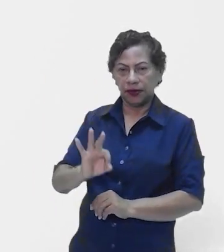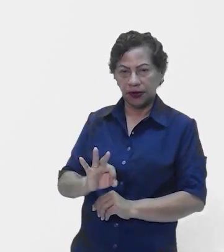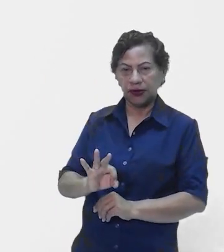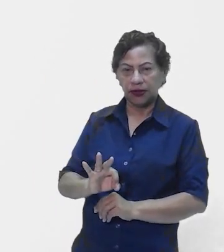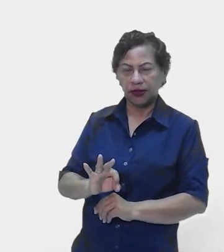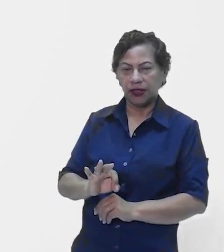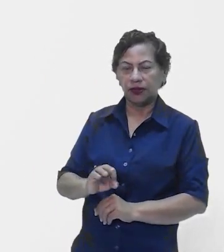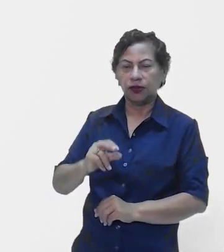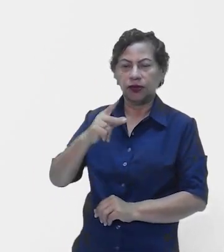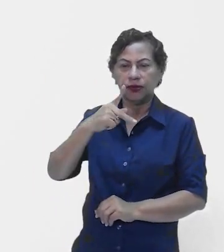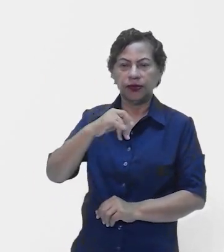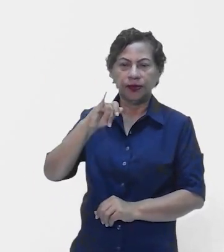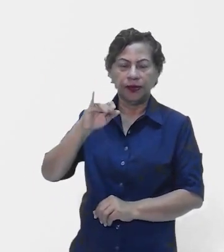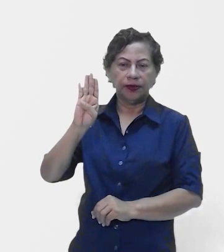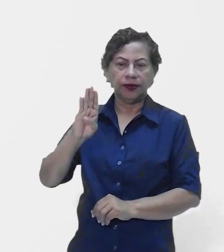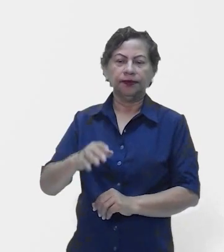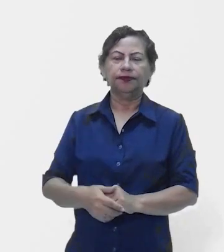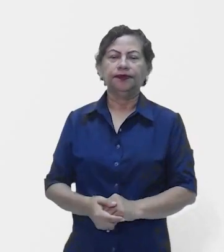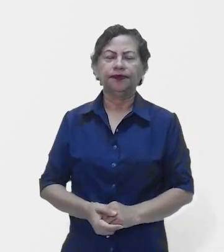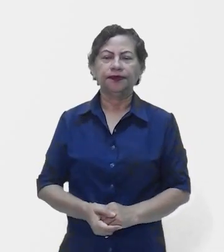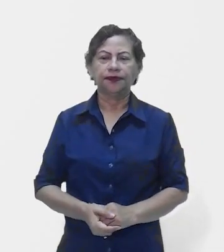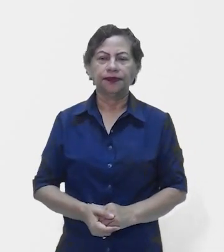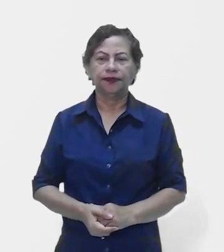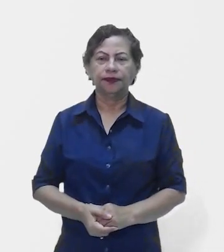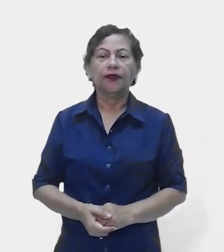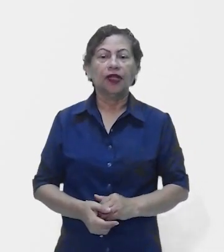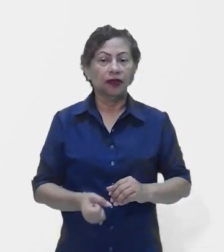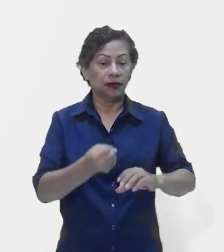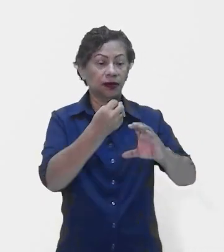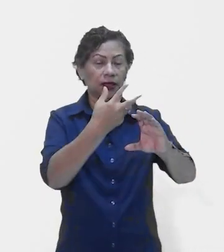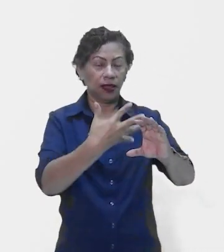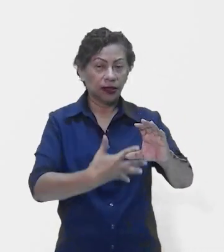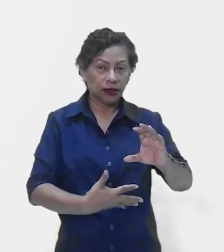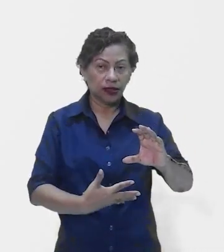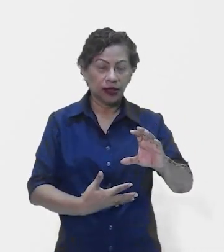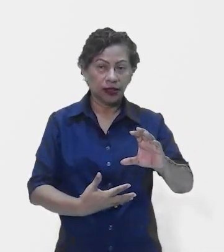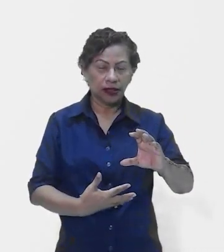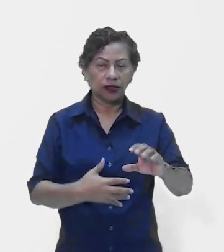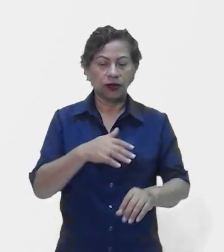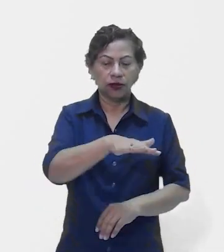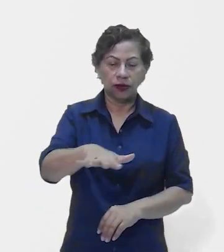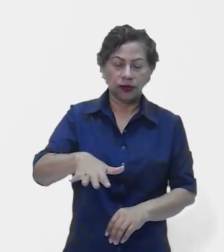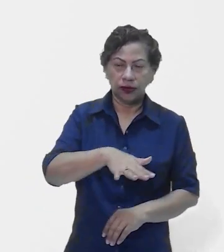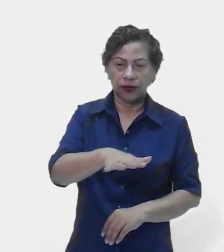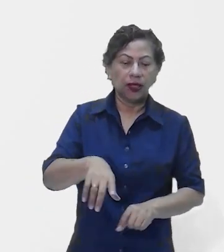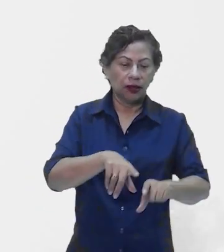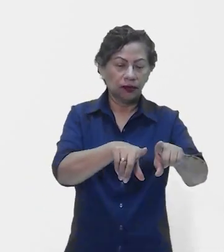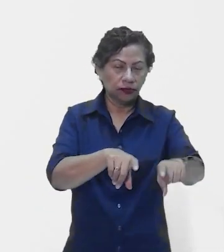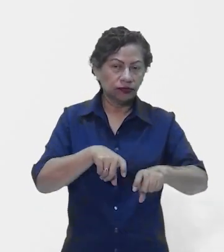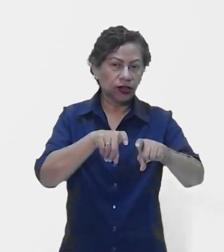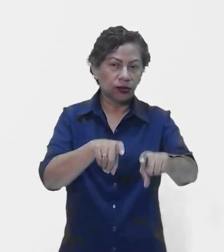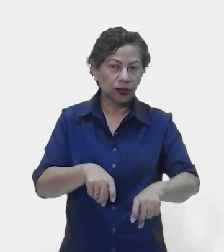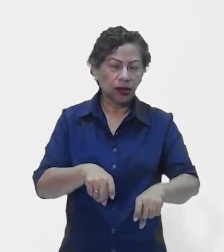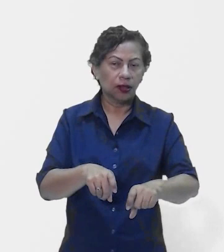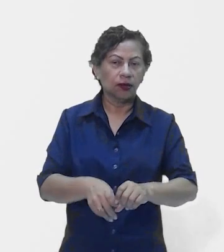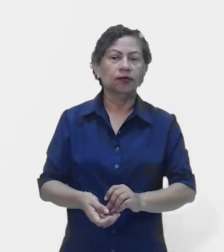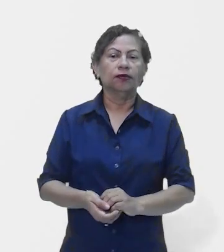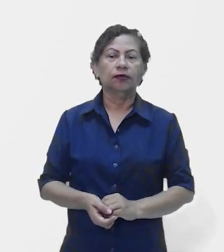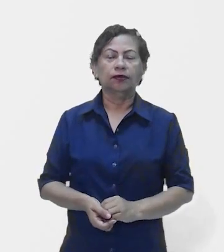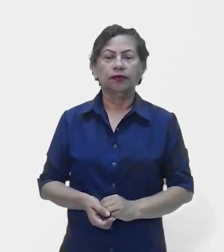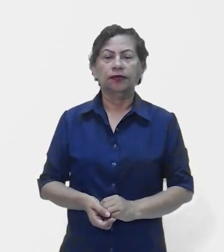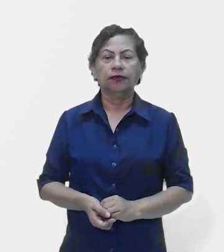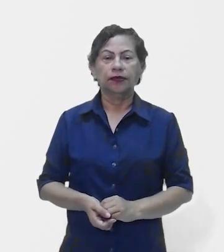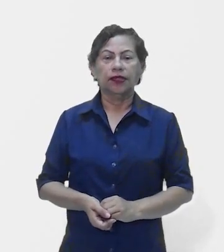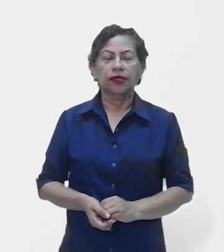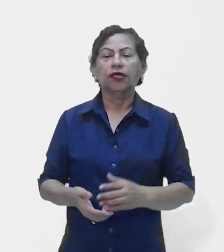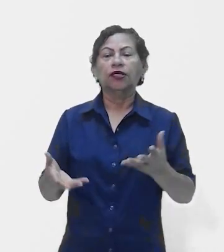25% de todo o PIB do nosso país. Bacana, né? Feito essa caracterização do espaço